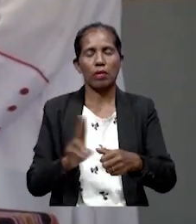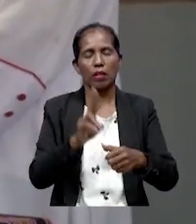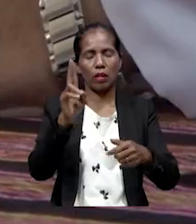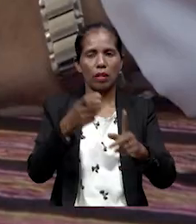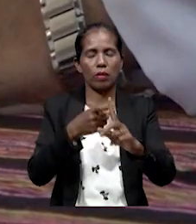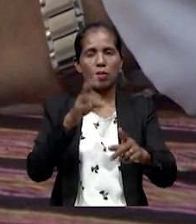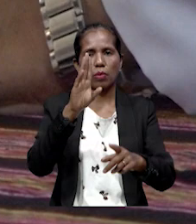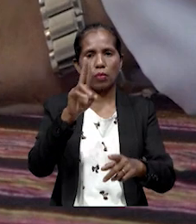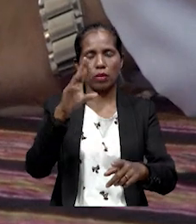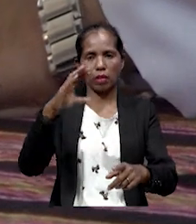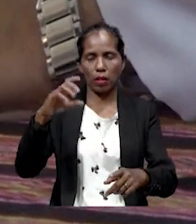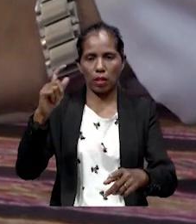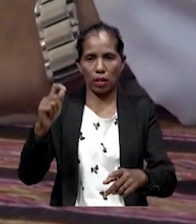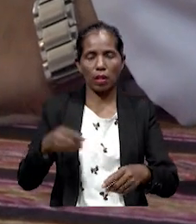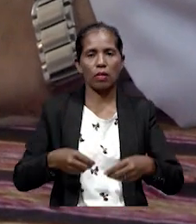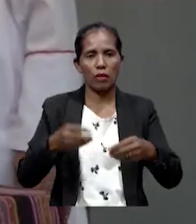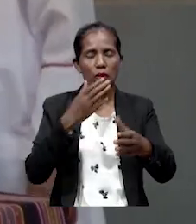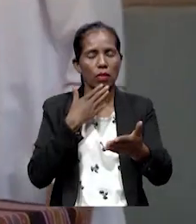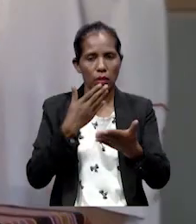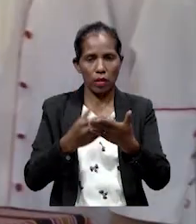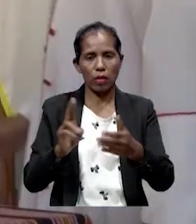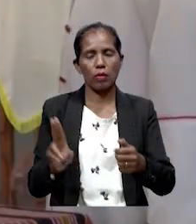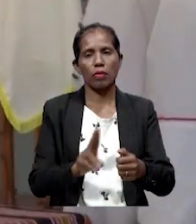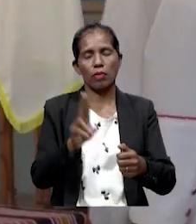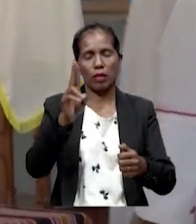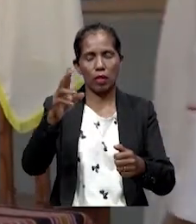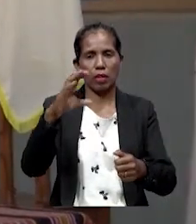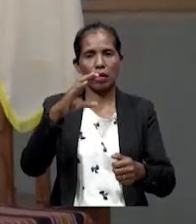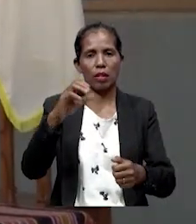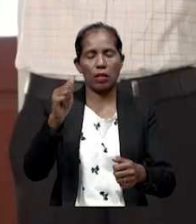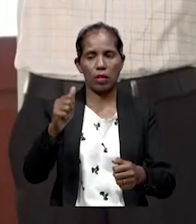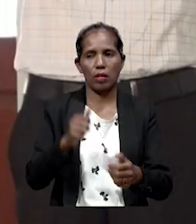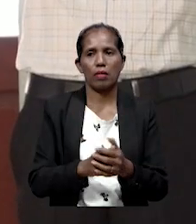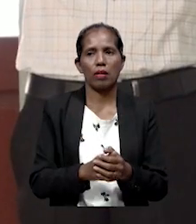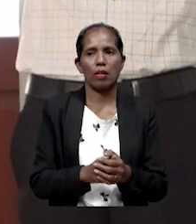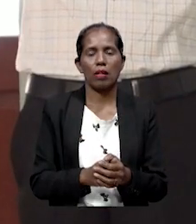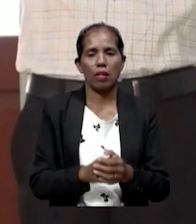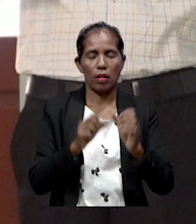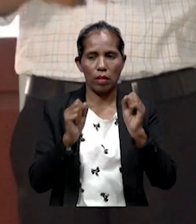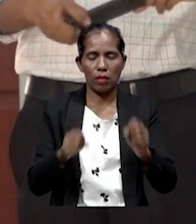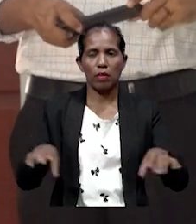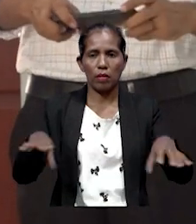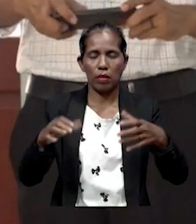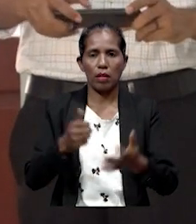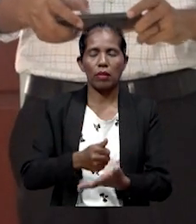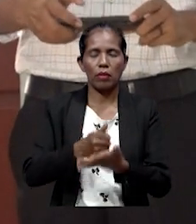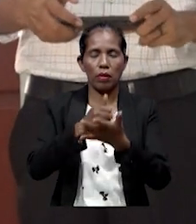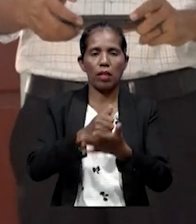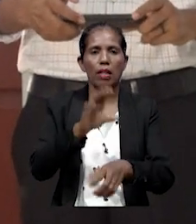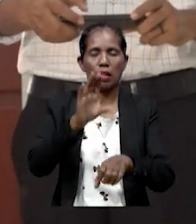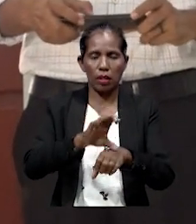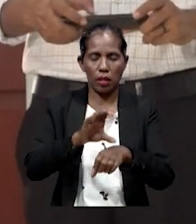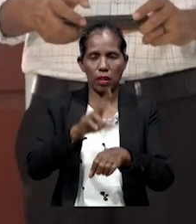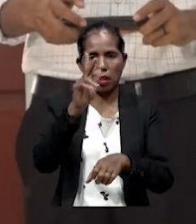UCT, hodi garante crescimento Universidade Católica São João Paulo II, ba servi Igreja Católica